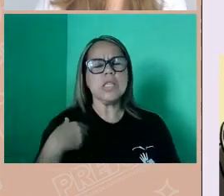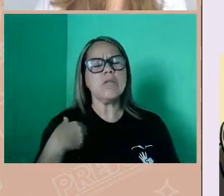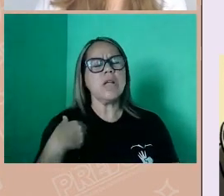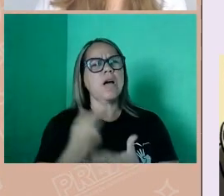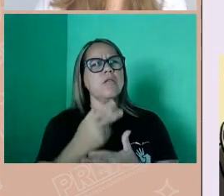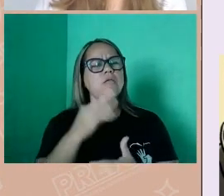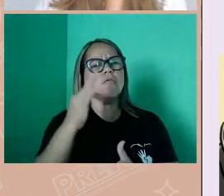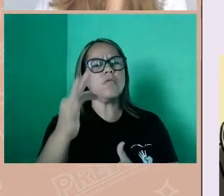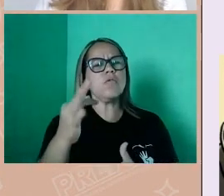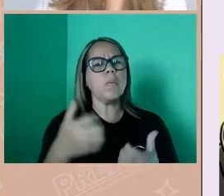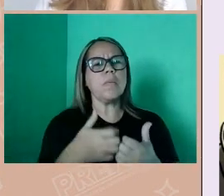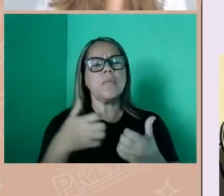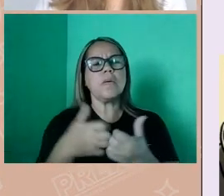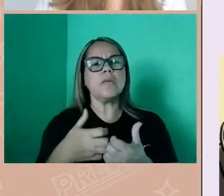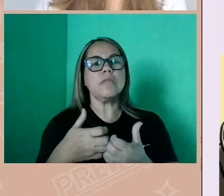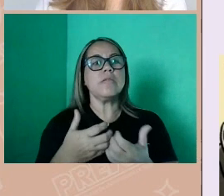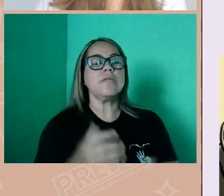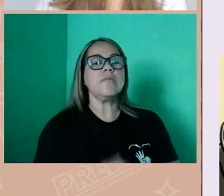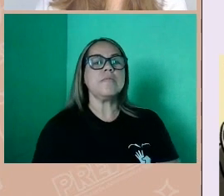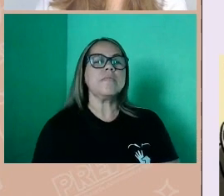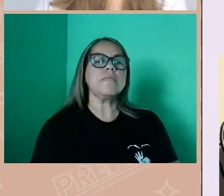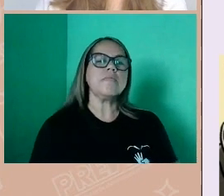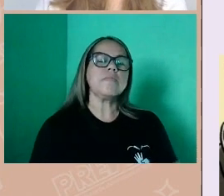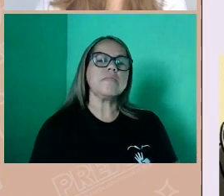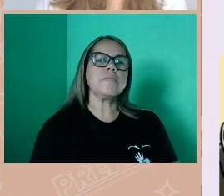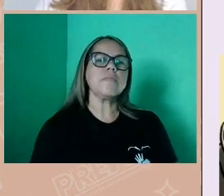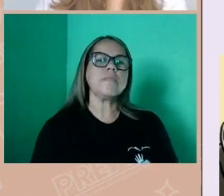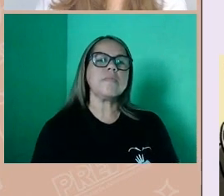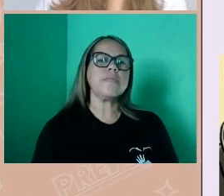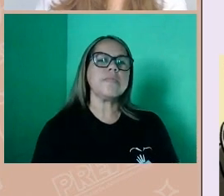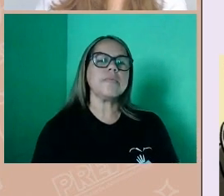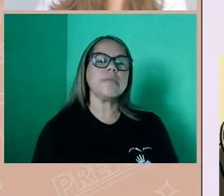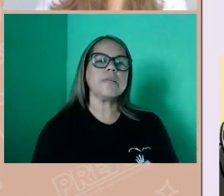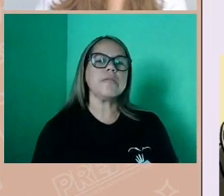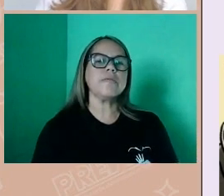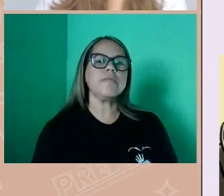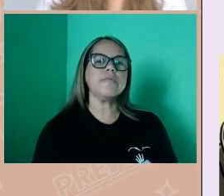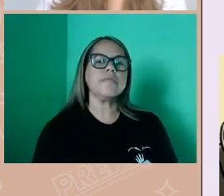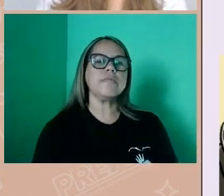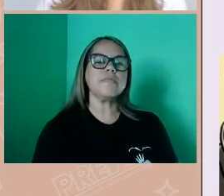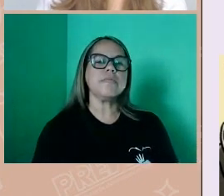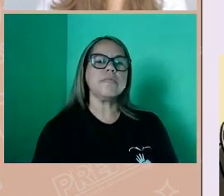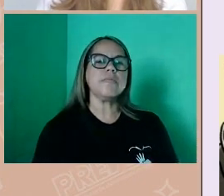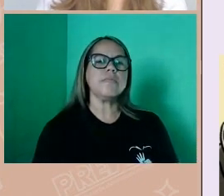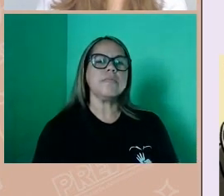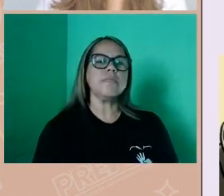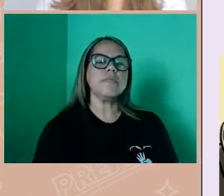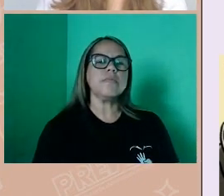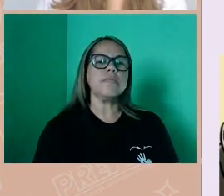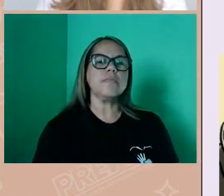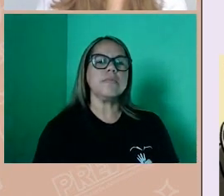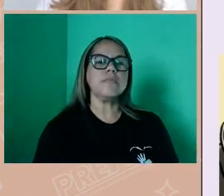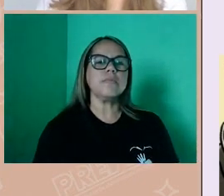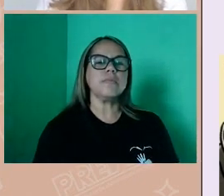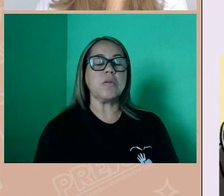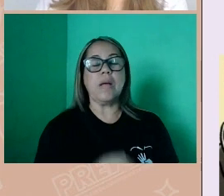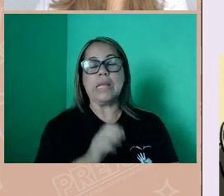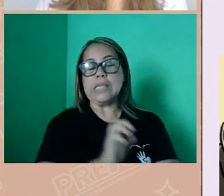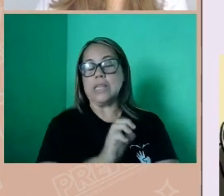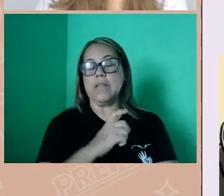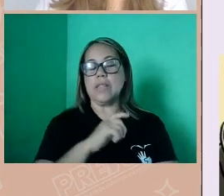near future in a strongly numa no estado state e aí vem os adjetivos